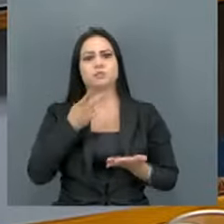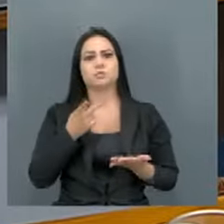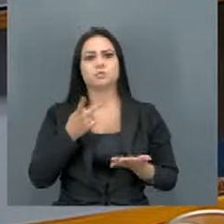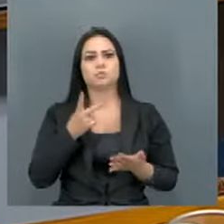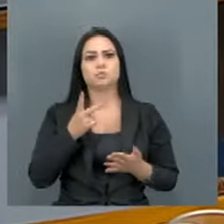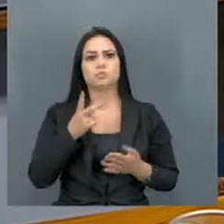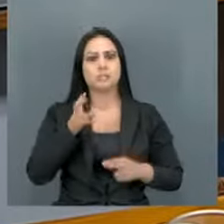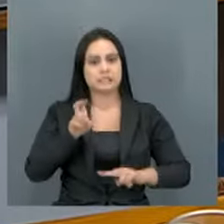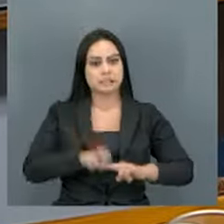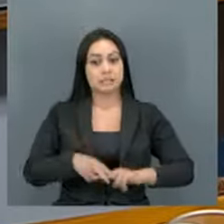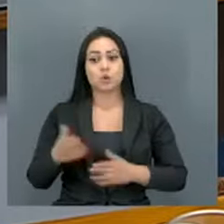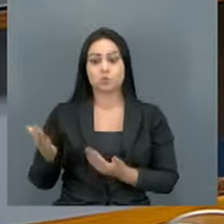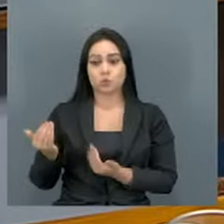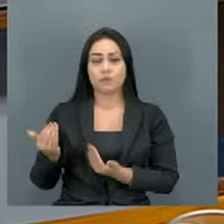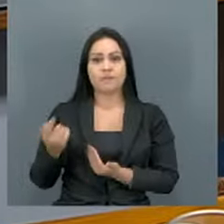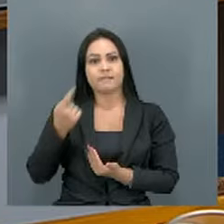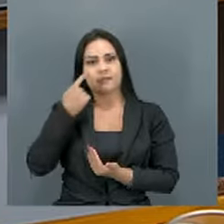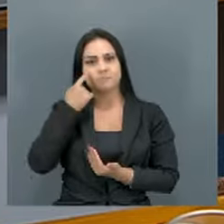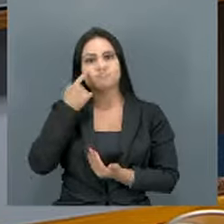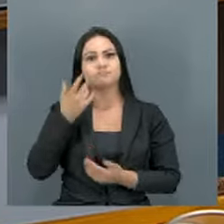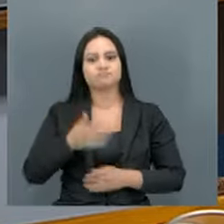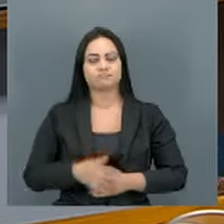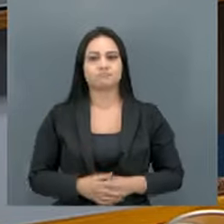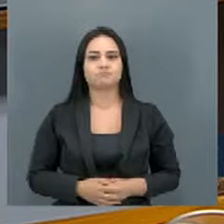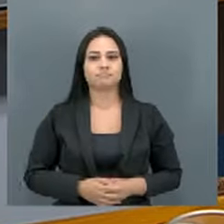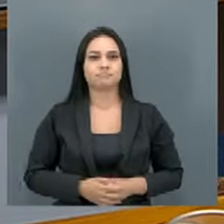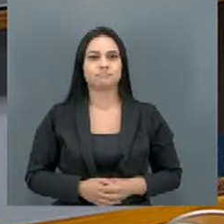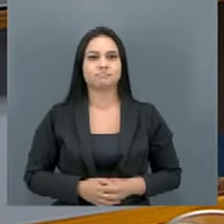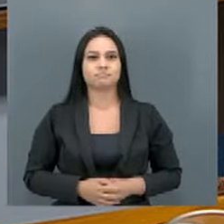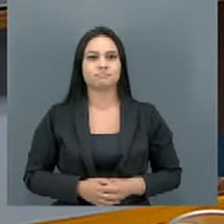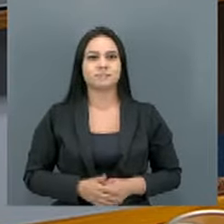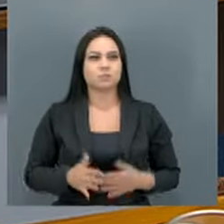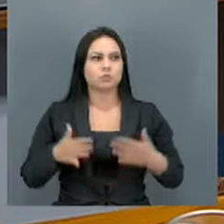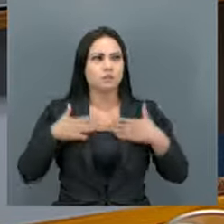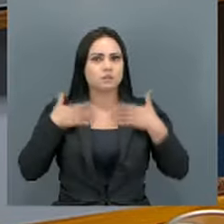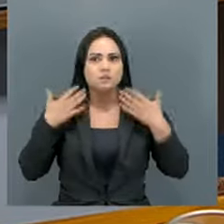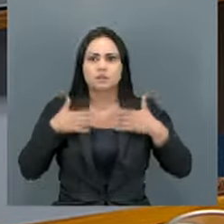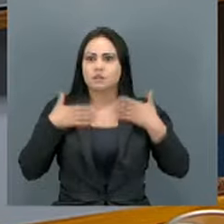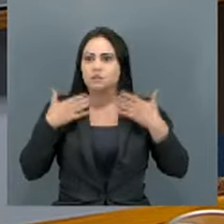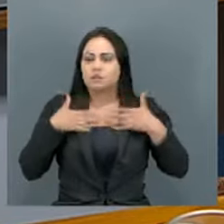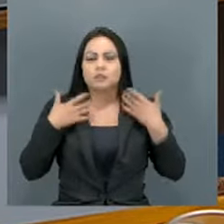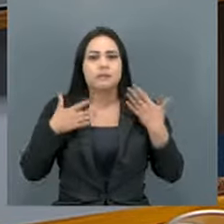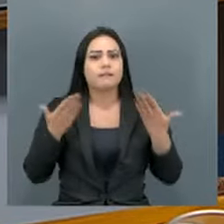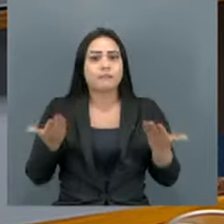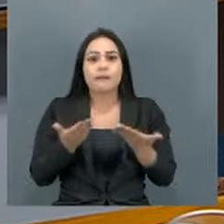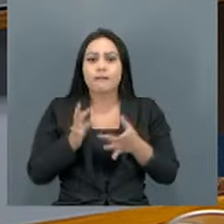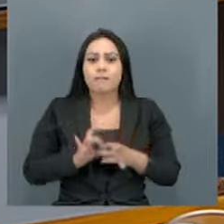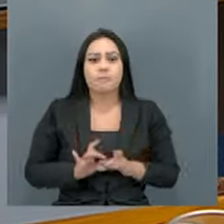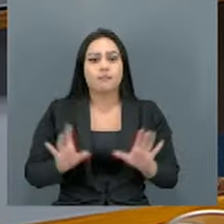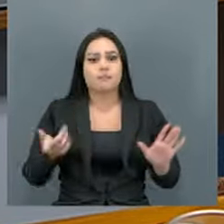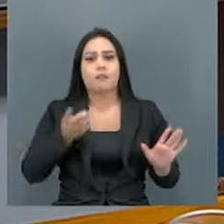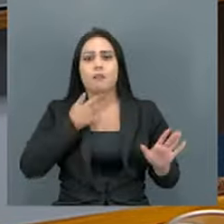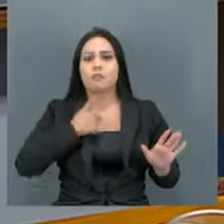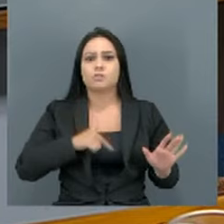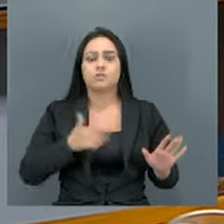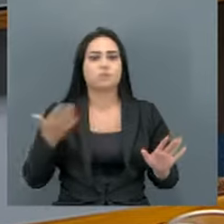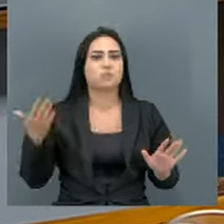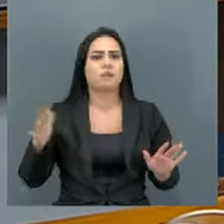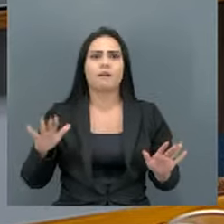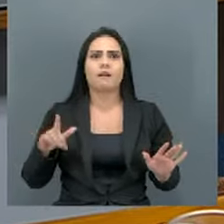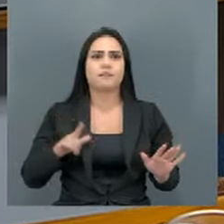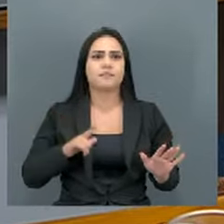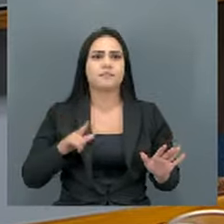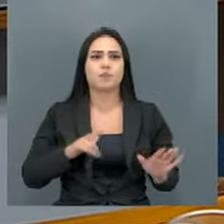com os jovens Chavantes, a gente vê o desespero deles. Eles querem mesmo a liberdade. Eles não querem mais